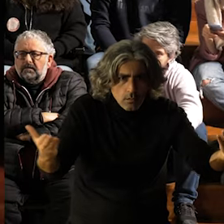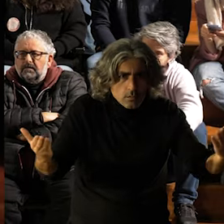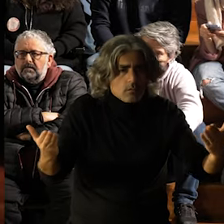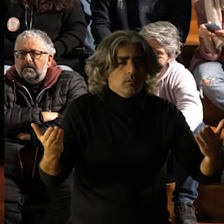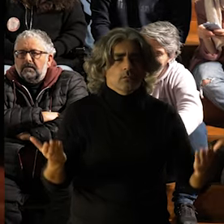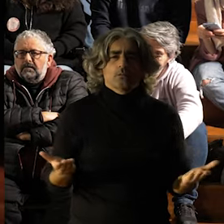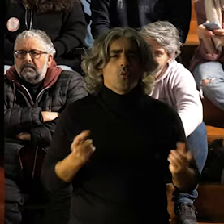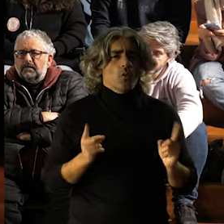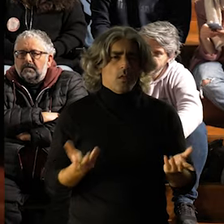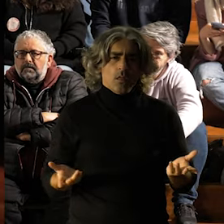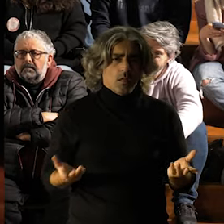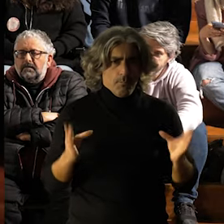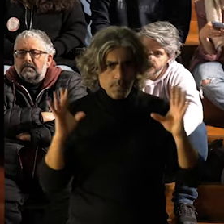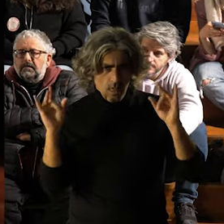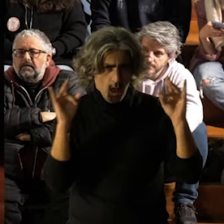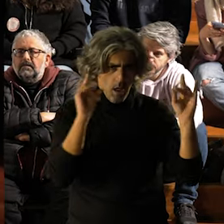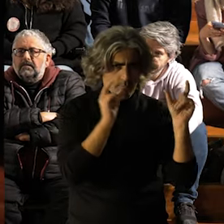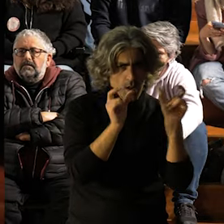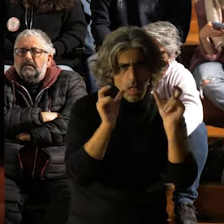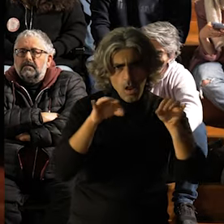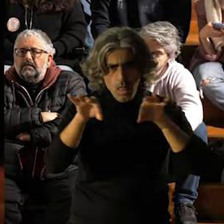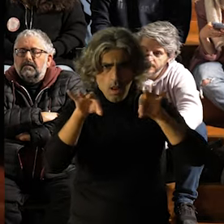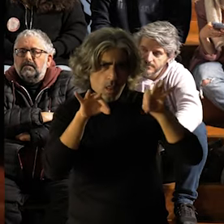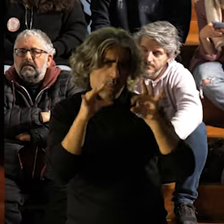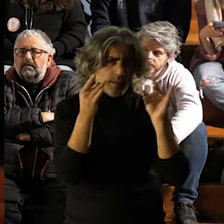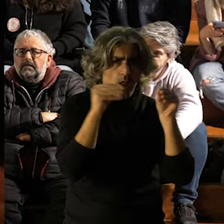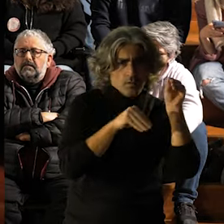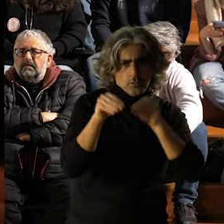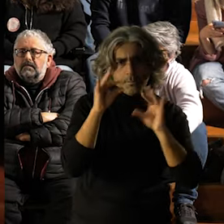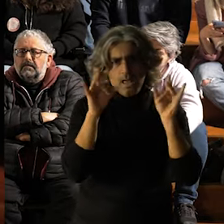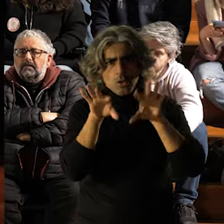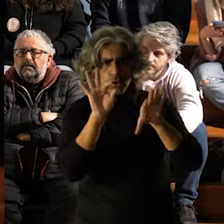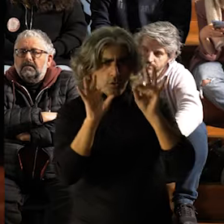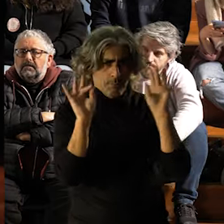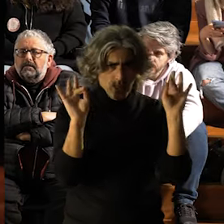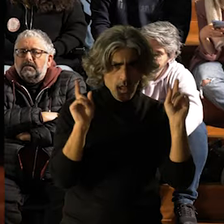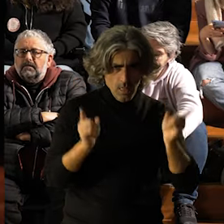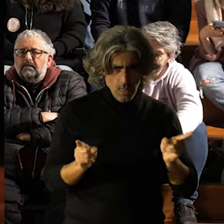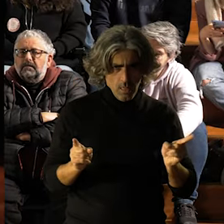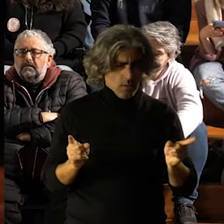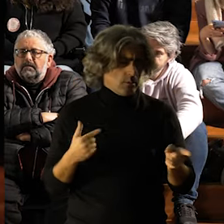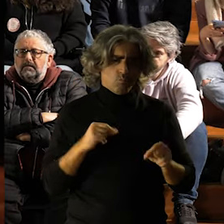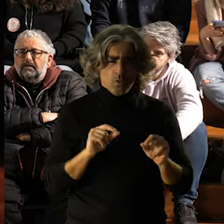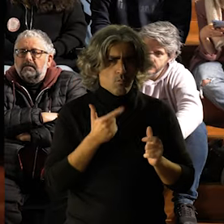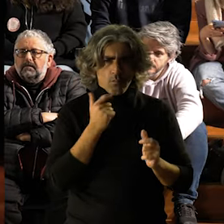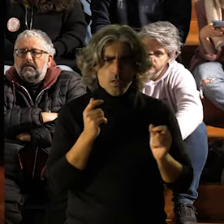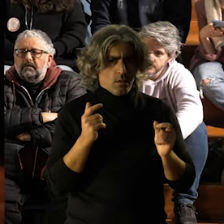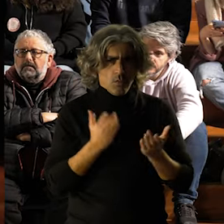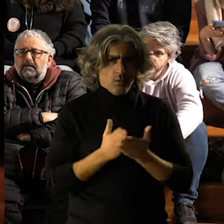O que é isto, se não brincar com as palavras, brincar com as eleições, brincar com as escolhas? Nós não estamos no momento em que